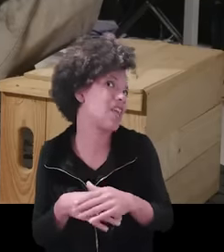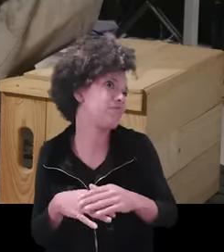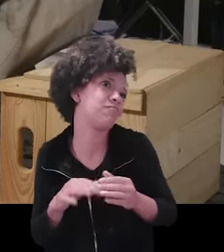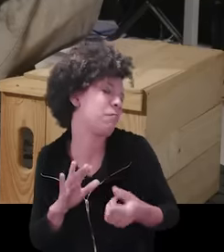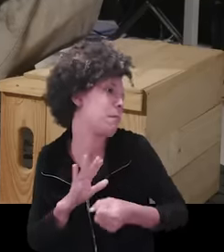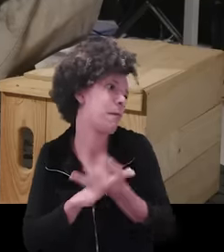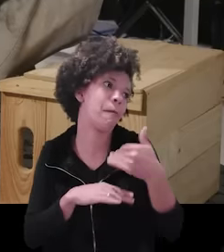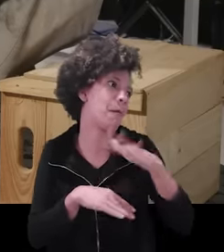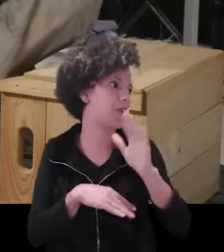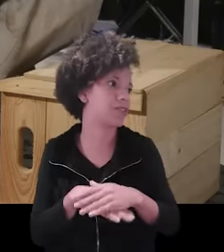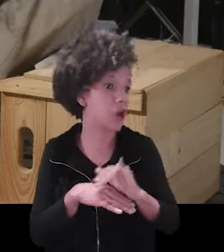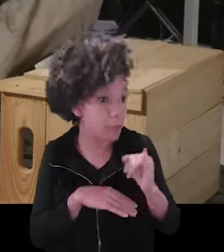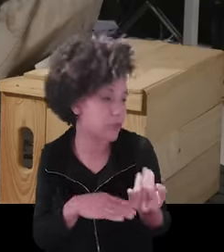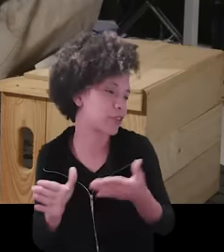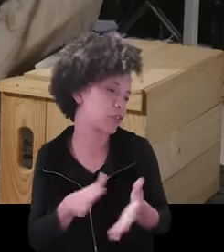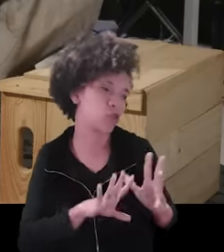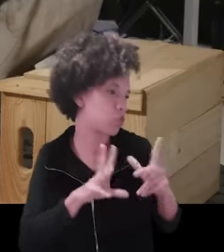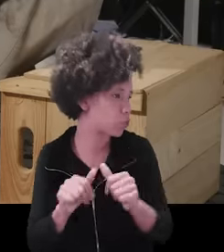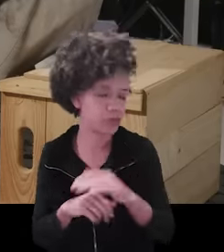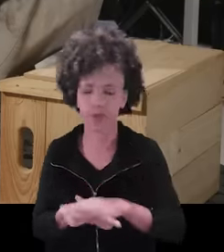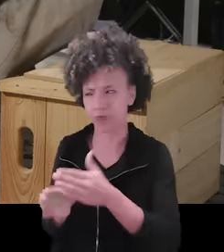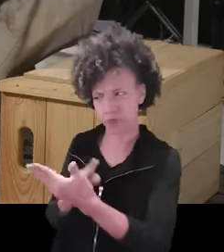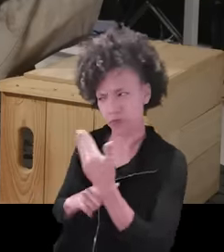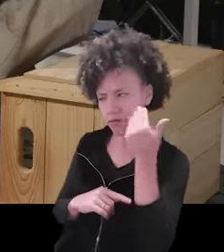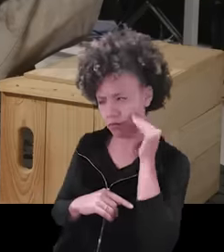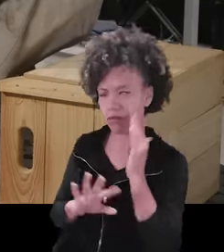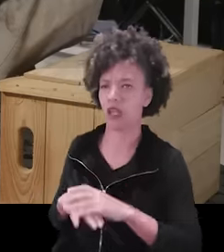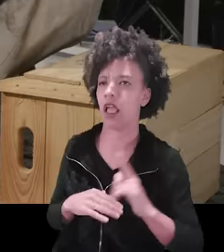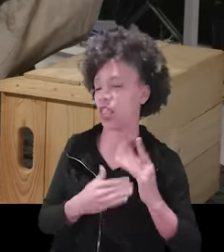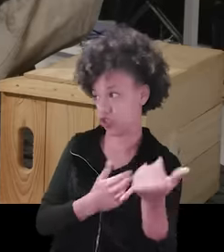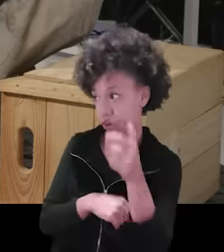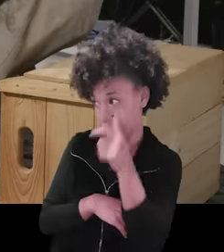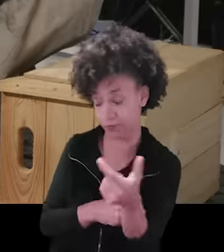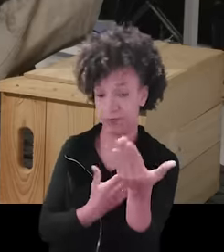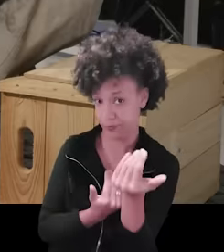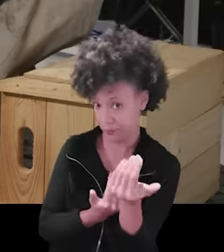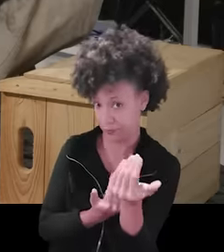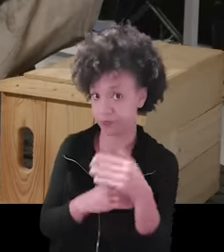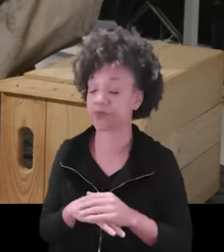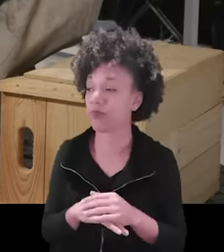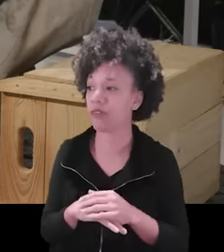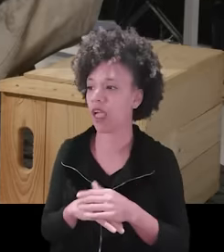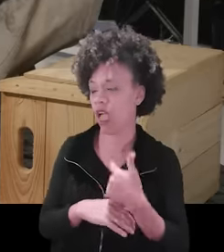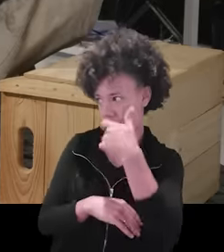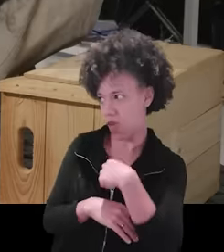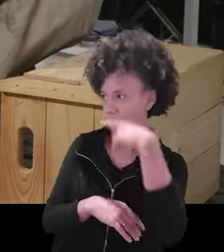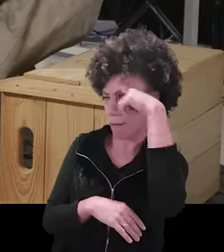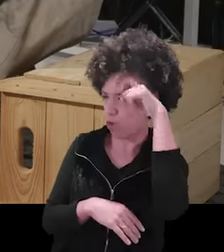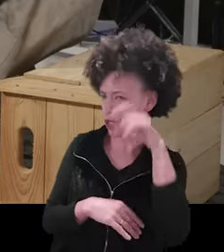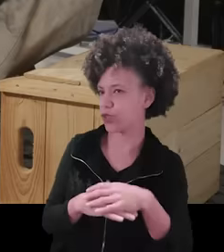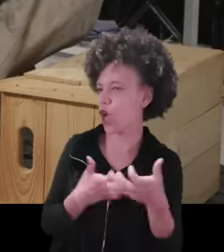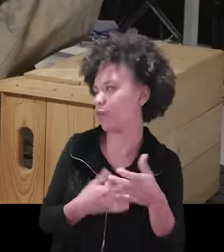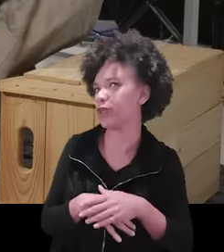aproveitou que você tá lá já faz tudo no saco mas ele ajuda entender vamos lá tem muito muito jovem assistindo jovem eu eu